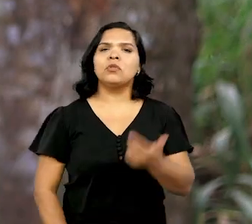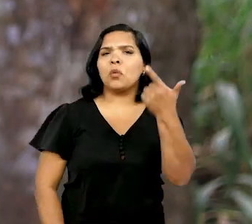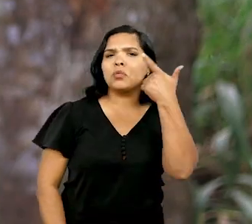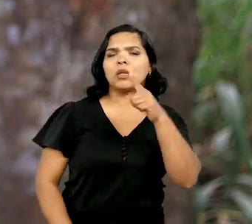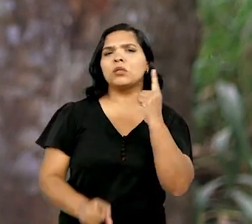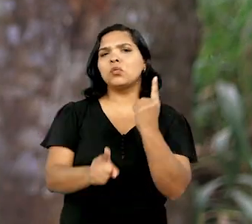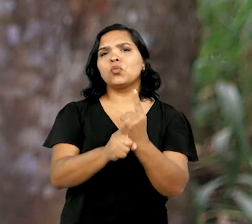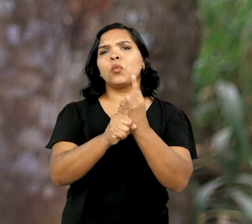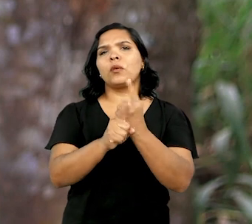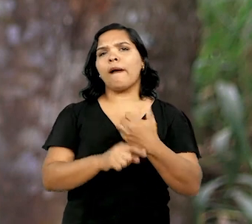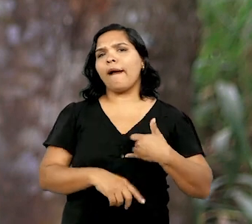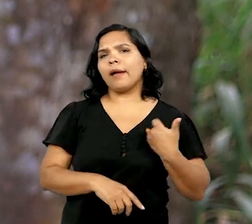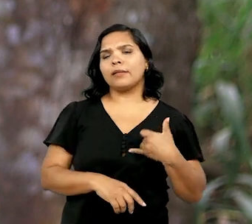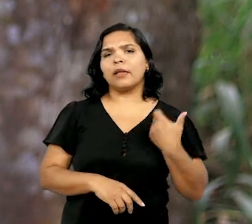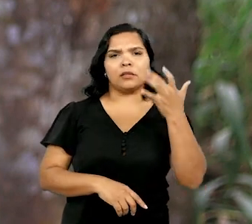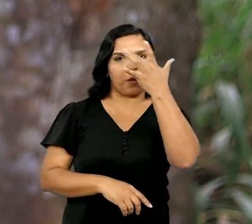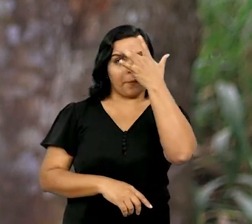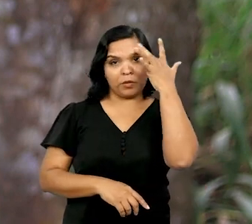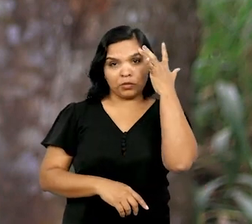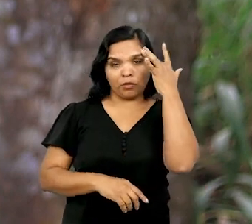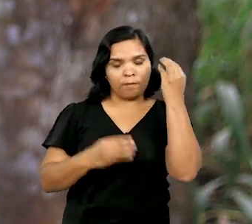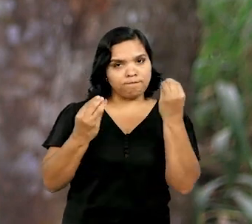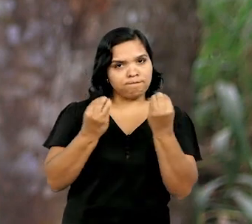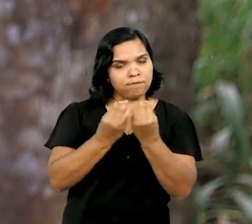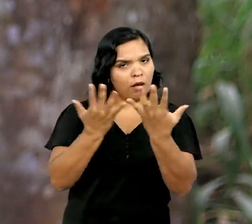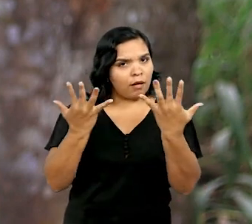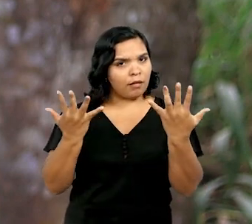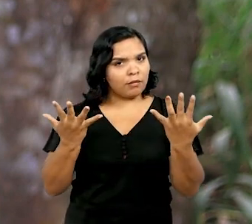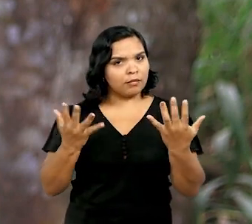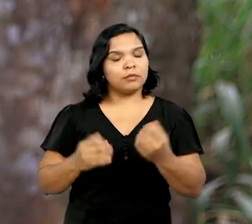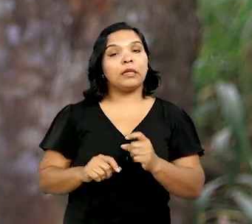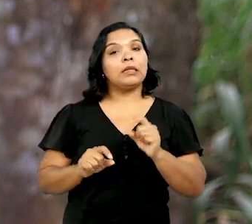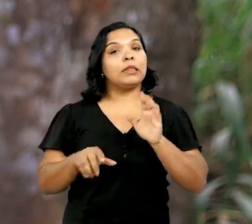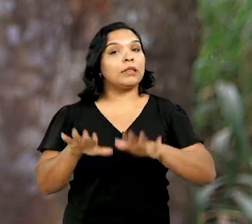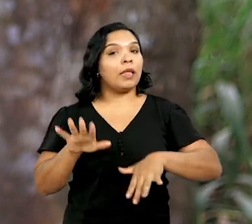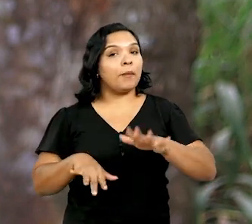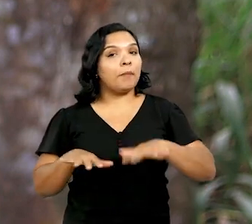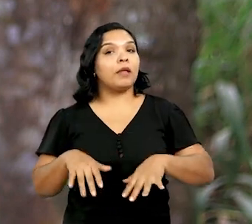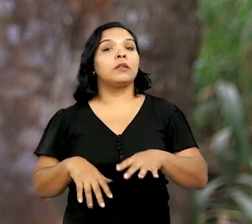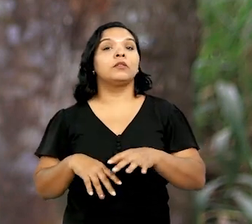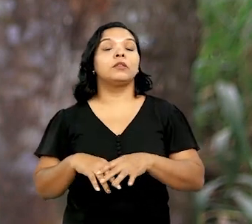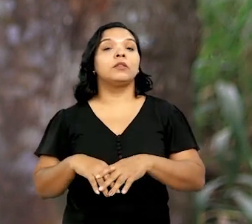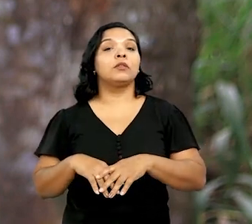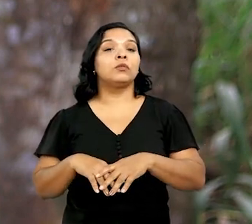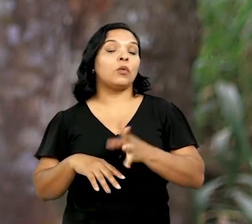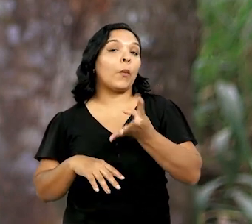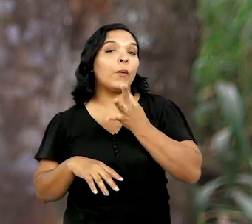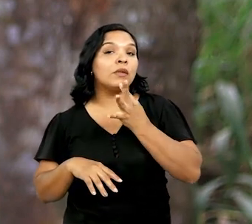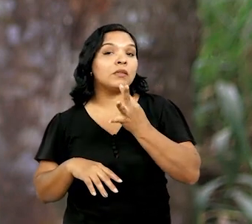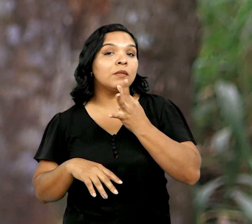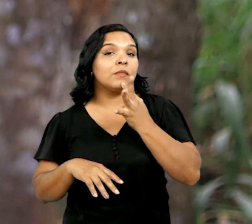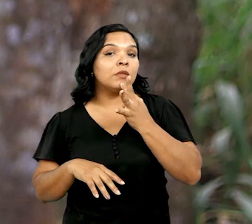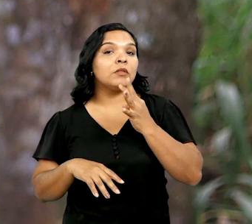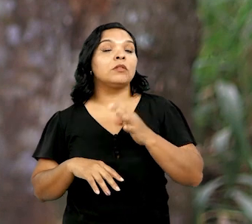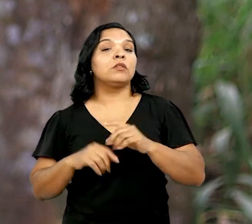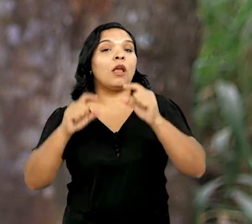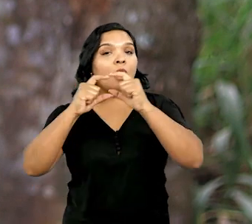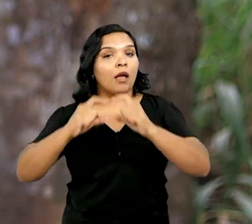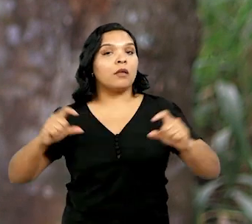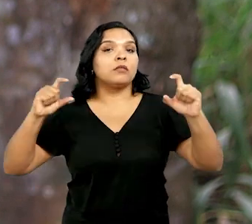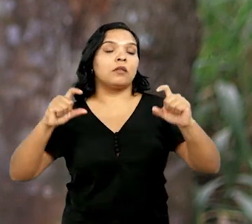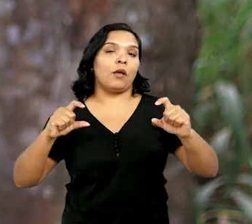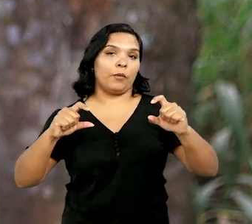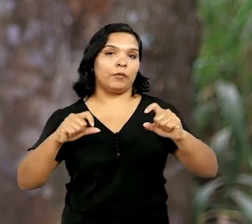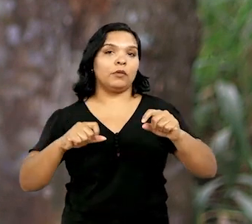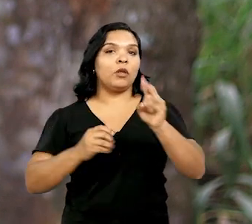Você consegue descobrir a idade de uma pessoa num passe de mágicas? Isso depende do seu conhecimento sobre equações. No mestrado